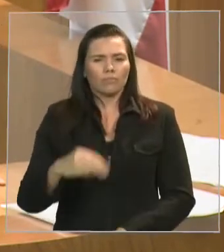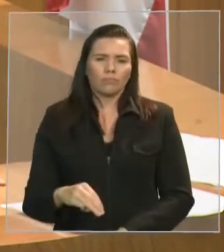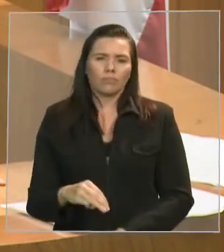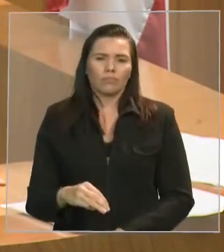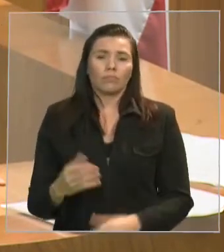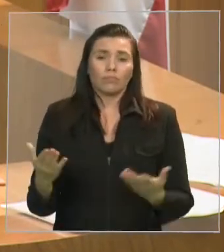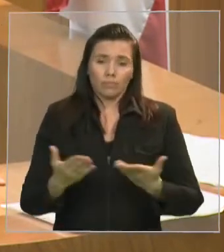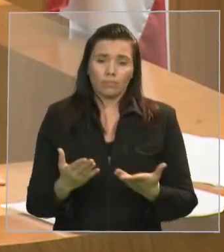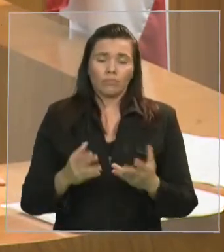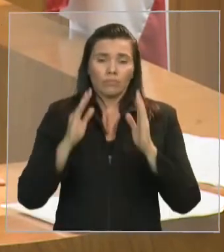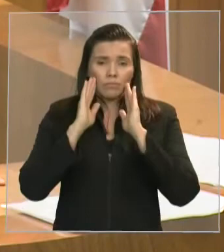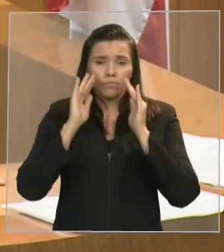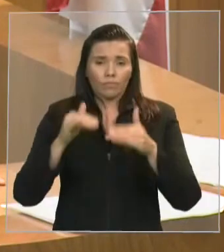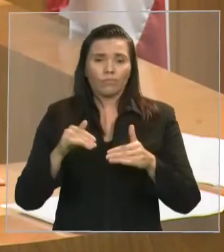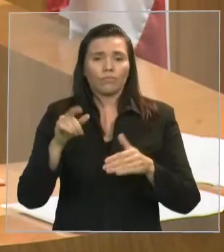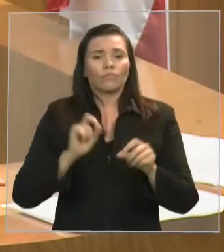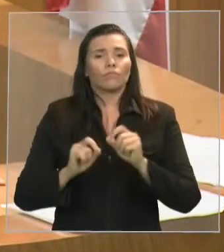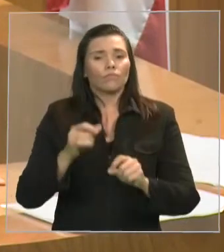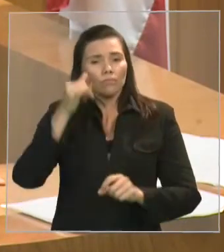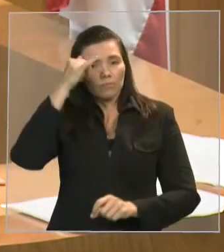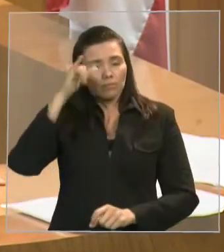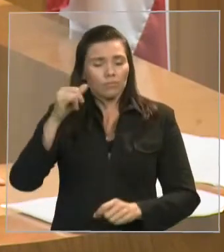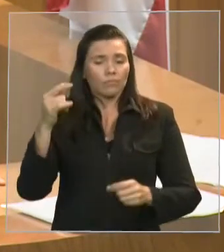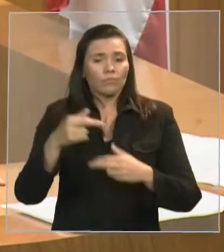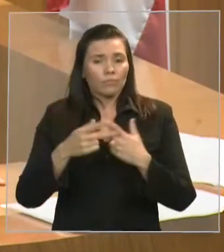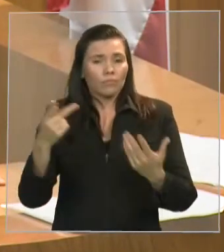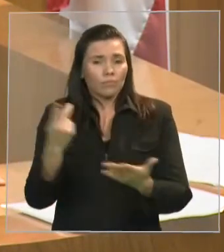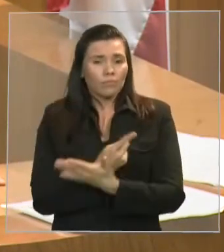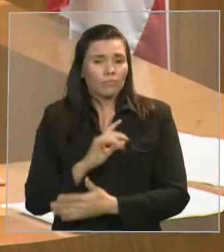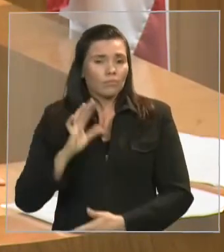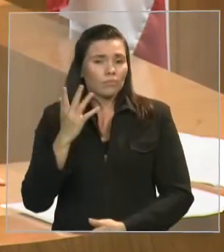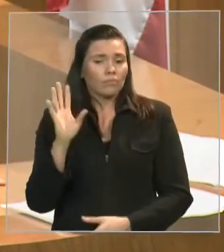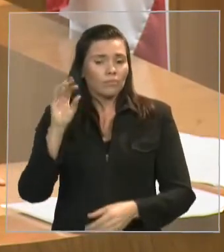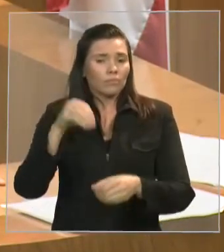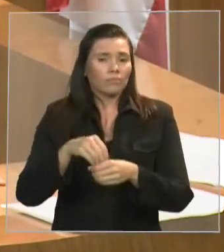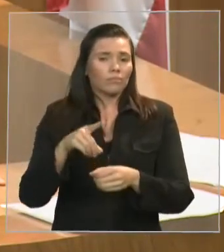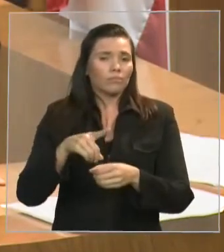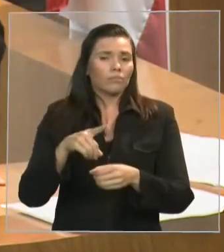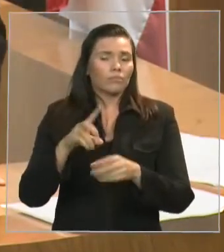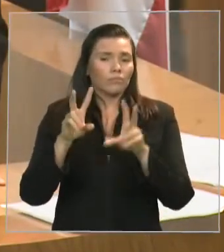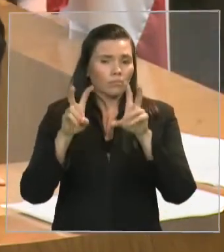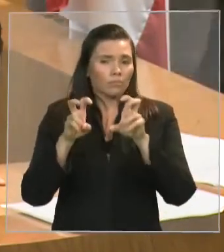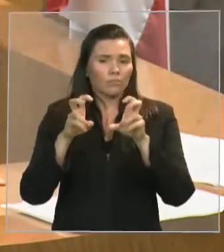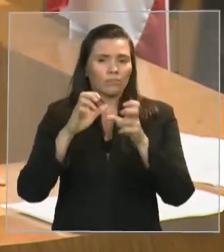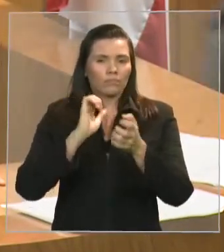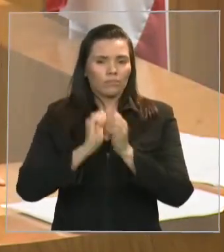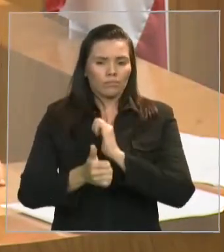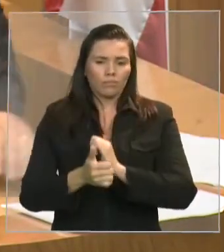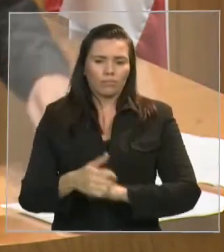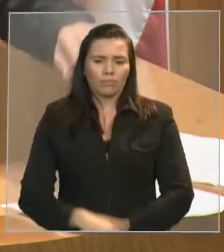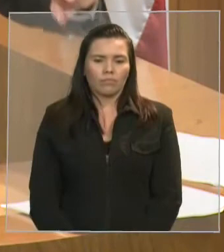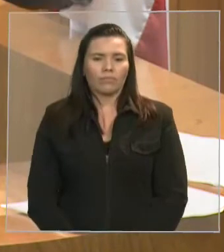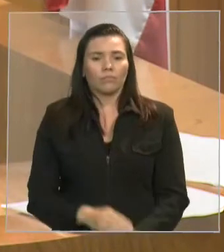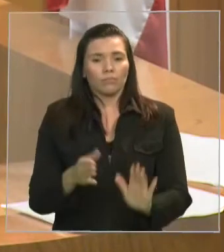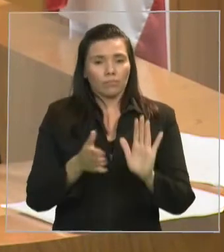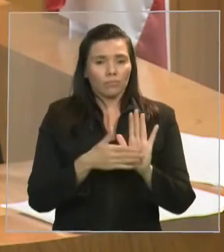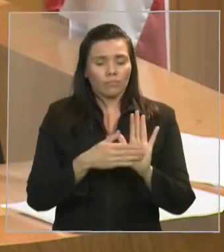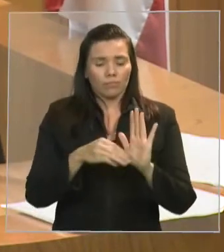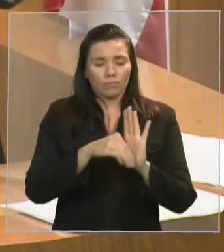terá a responsabilidade de fazer. Lembrando que, neste caso, por ser uma medida provisória, o